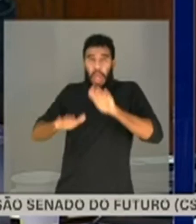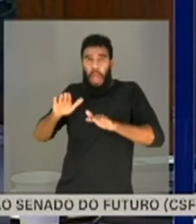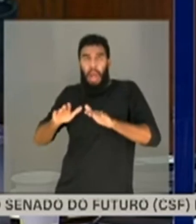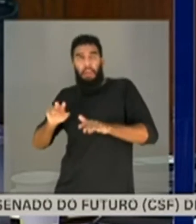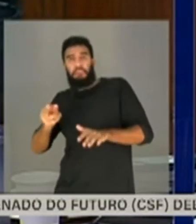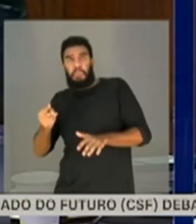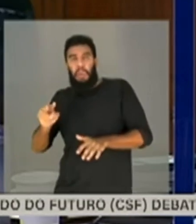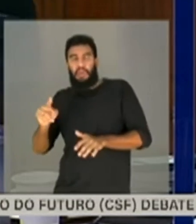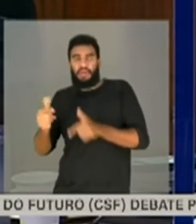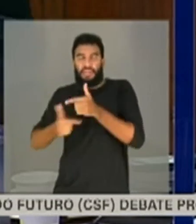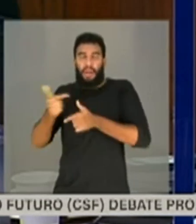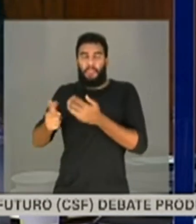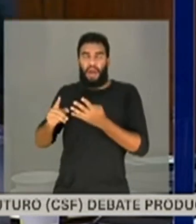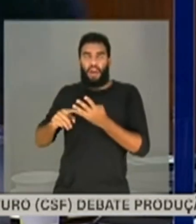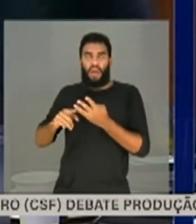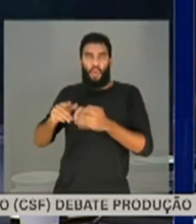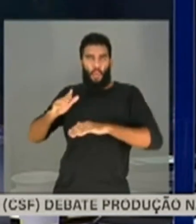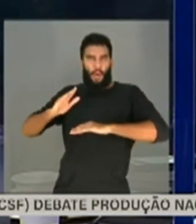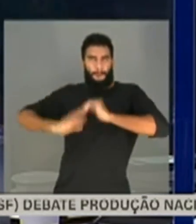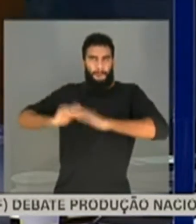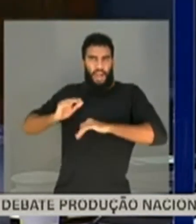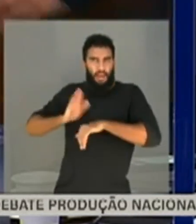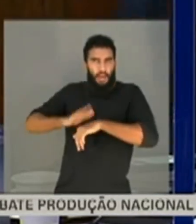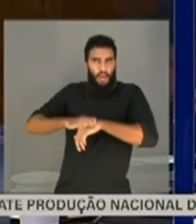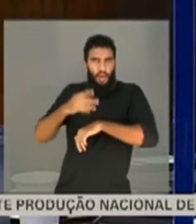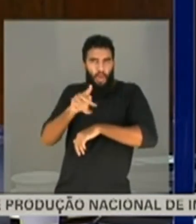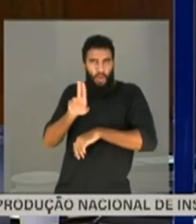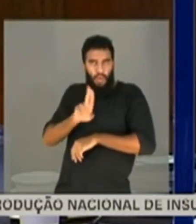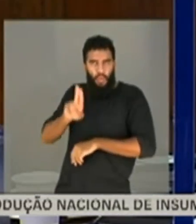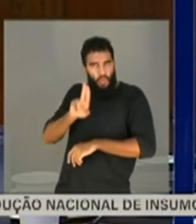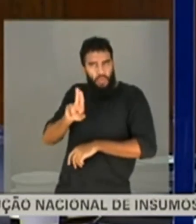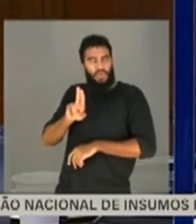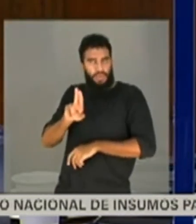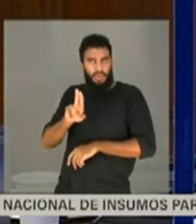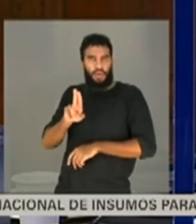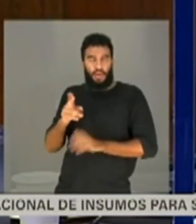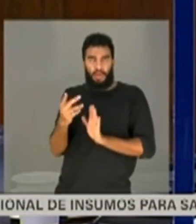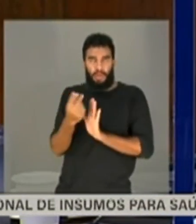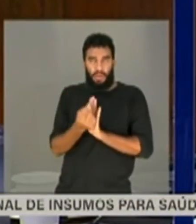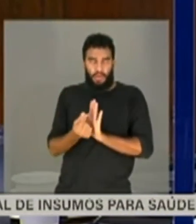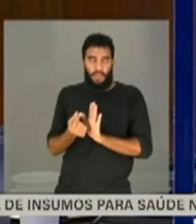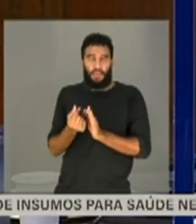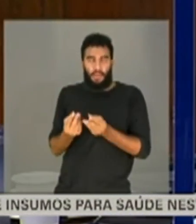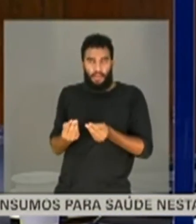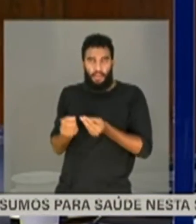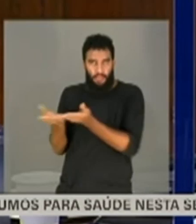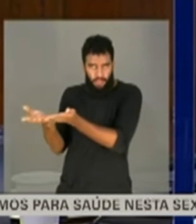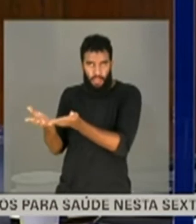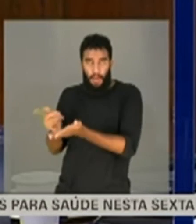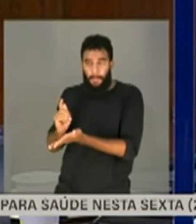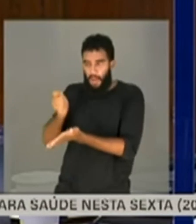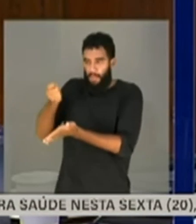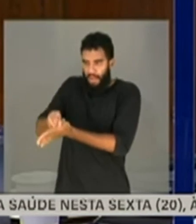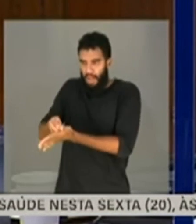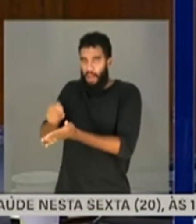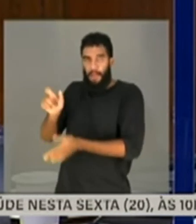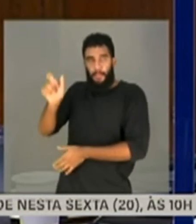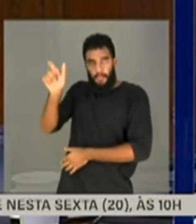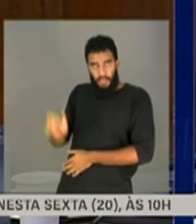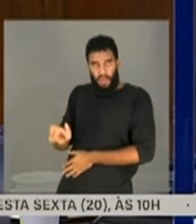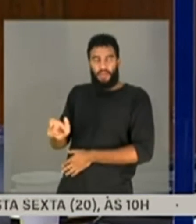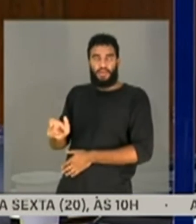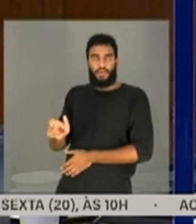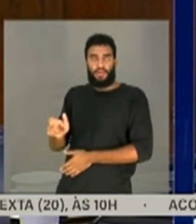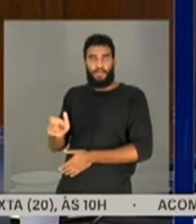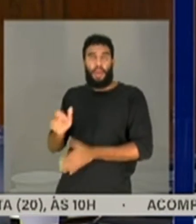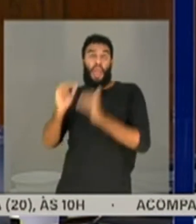uma prática de transferência financeira usualmente empregada pelas suas empresas para pagar pessoas dentro da